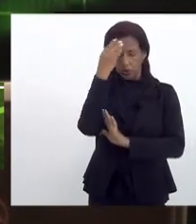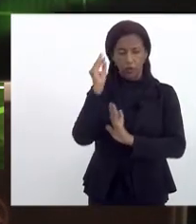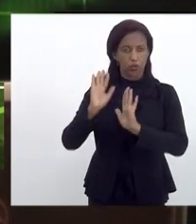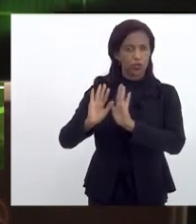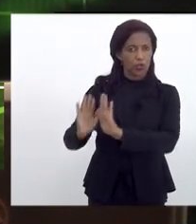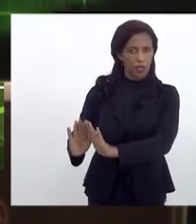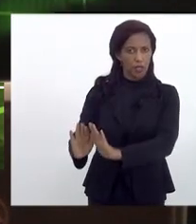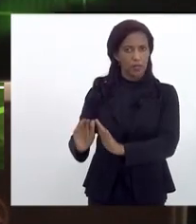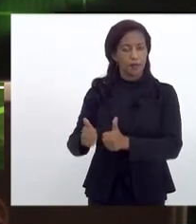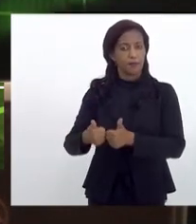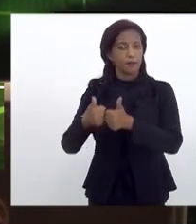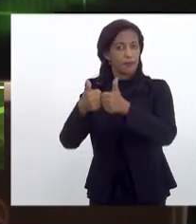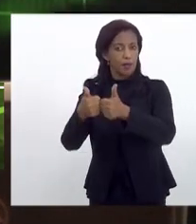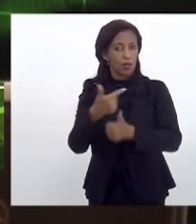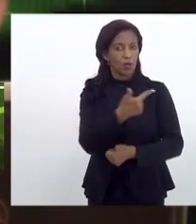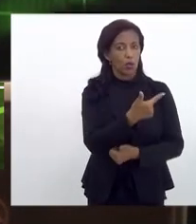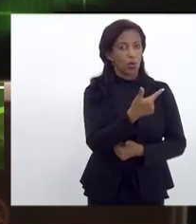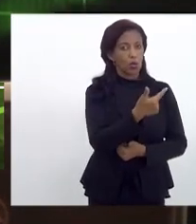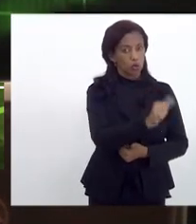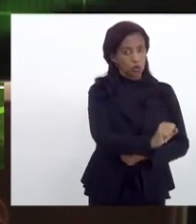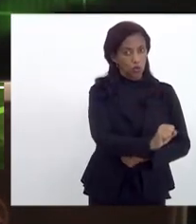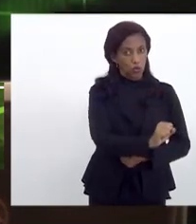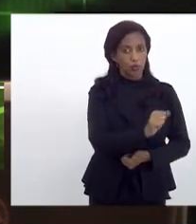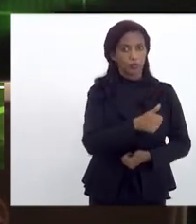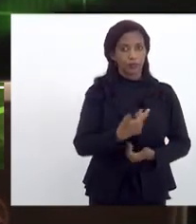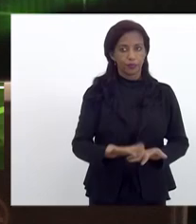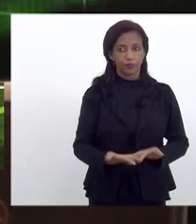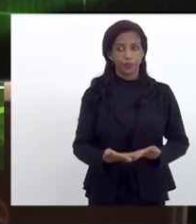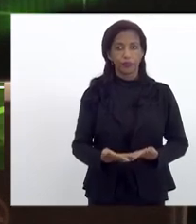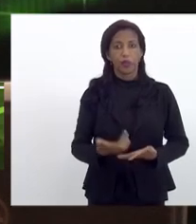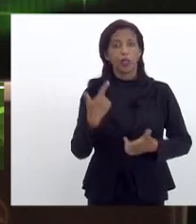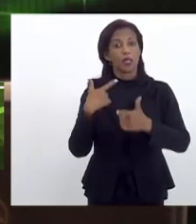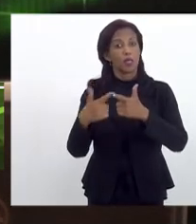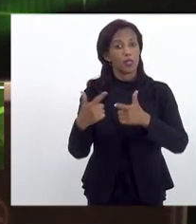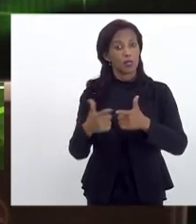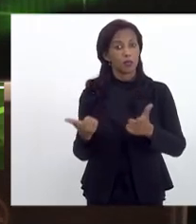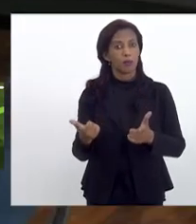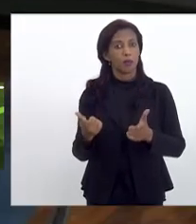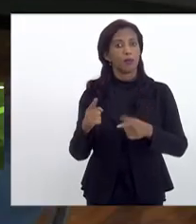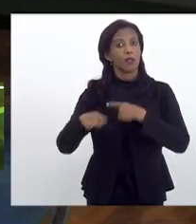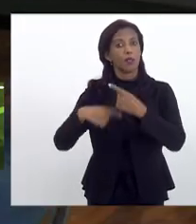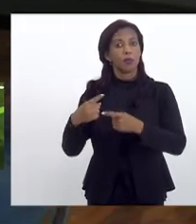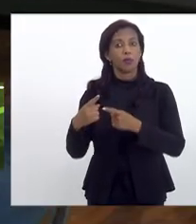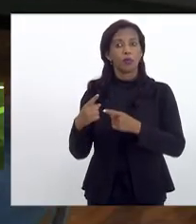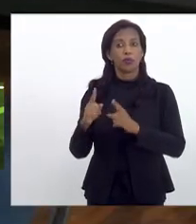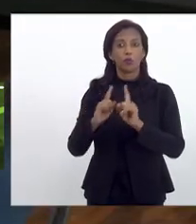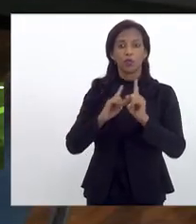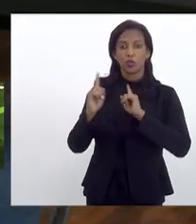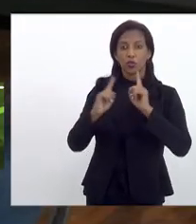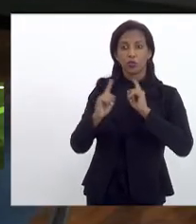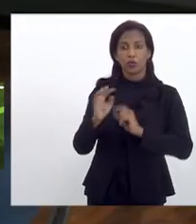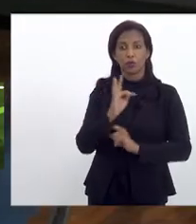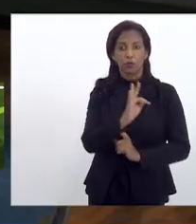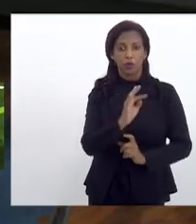melhor é 18 Entendeu? Esse é o problema Aí depois nós vamos ter uma discussão Com o Tribunal de Contas Entendeu?